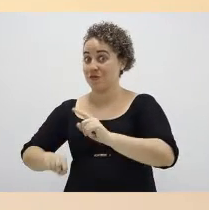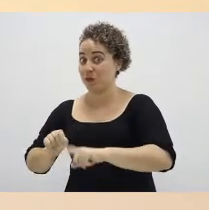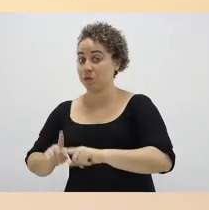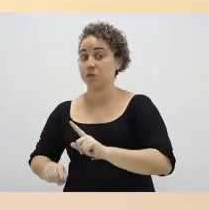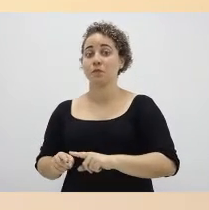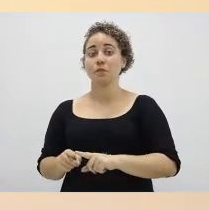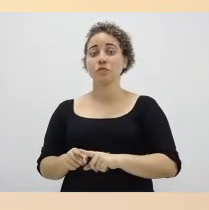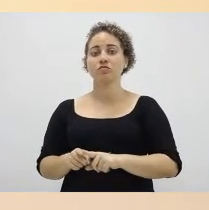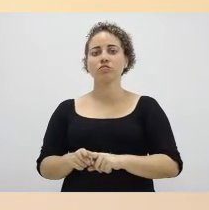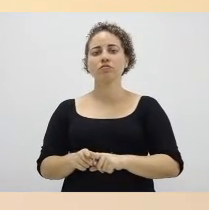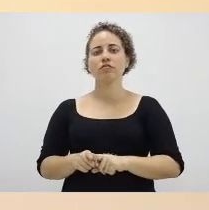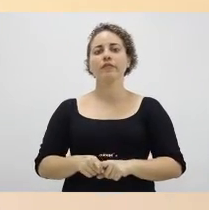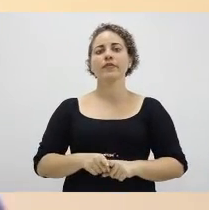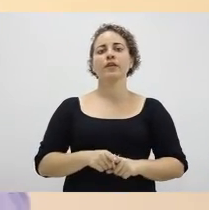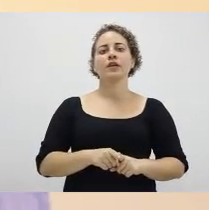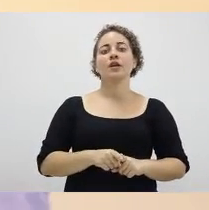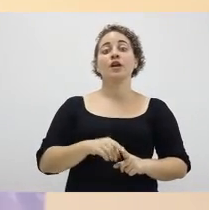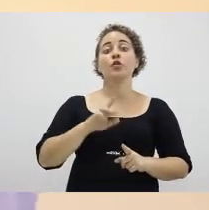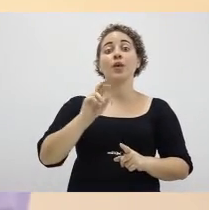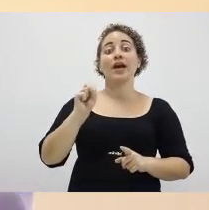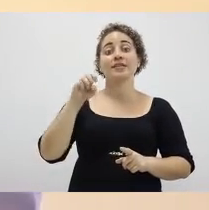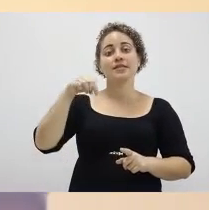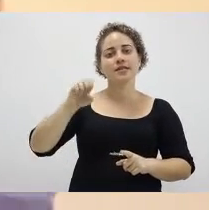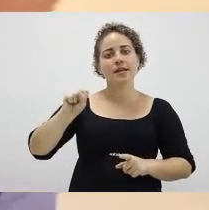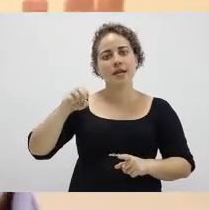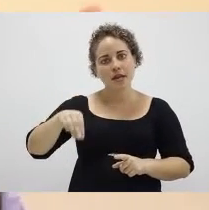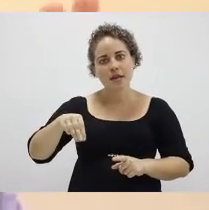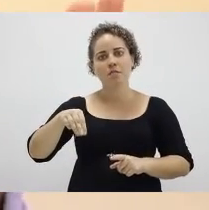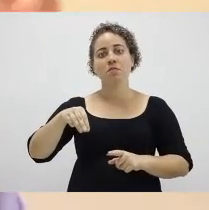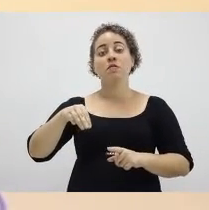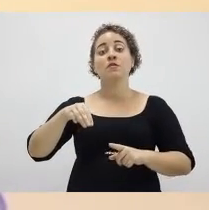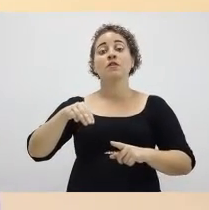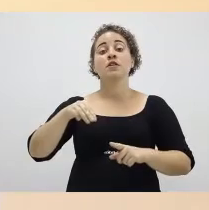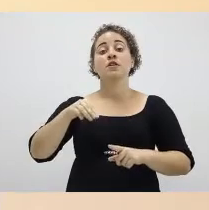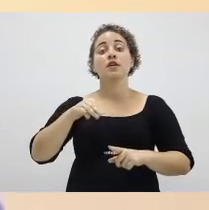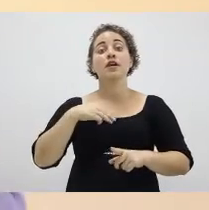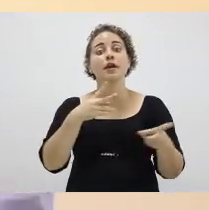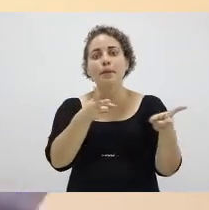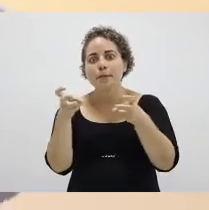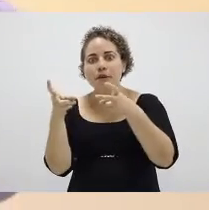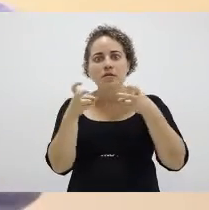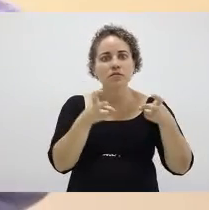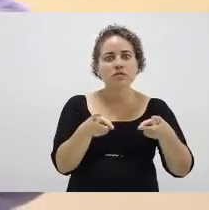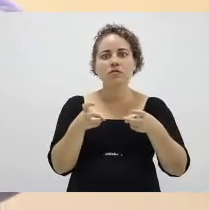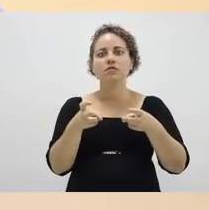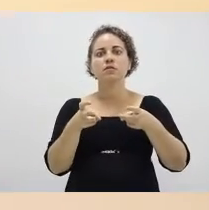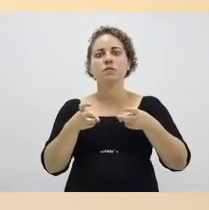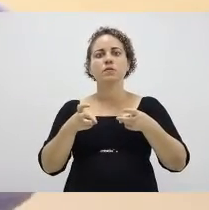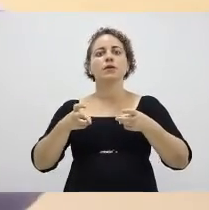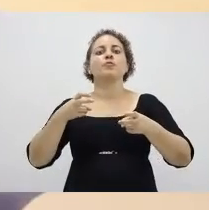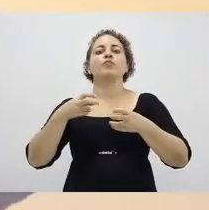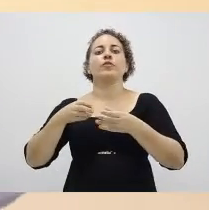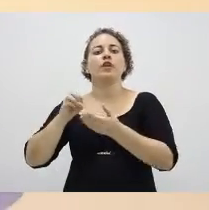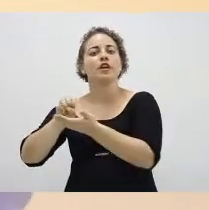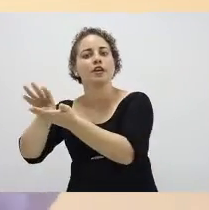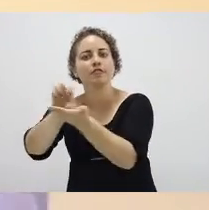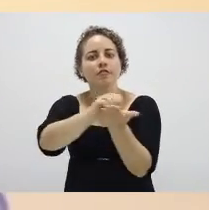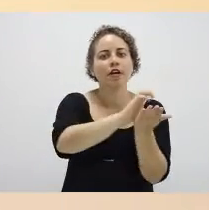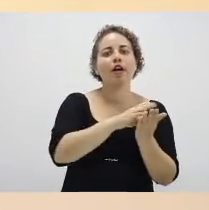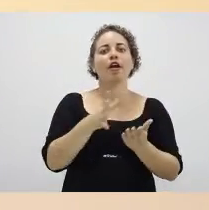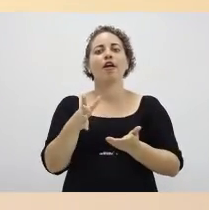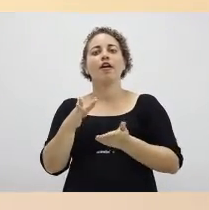de forma que o ESCM ele enxerga todas as atividades de entrega, de